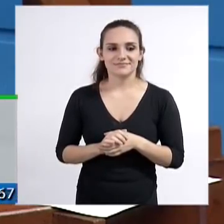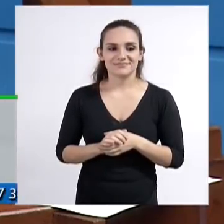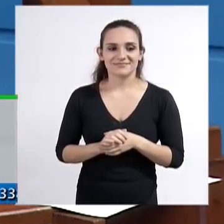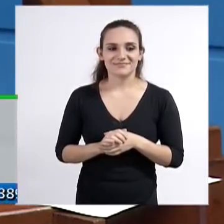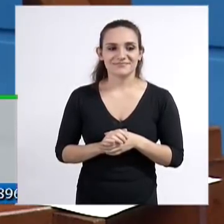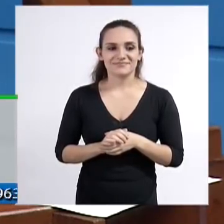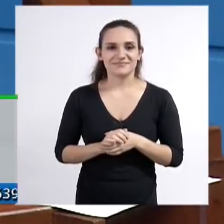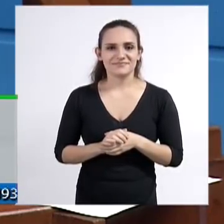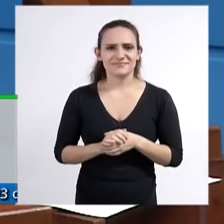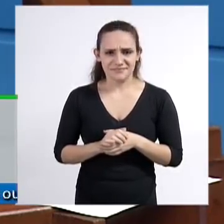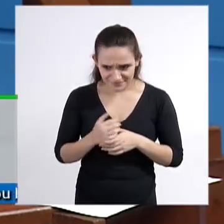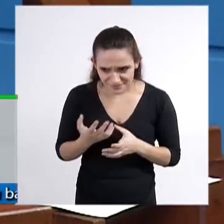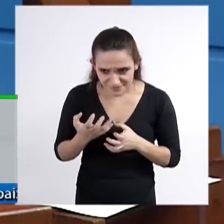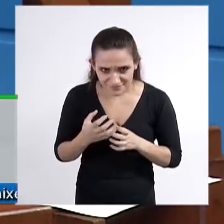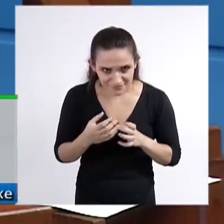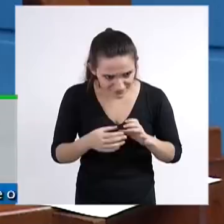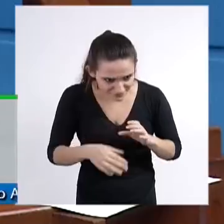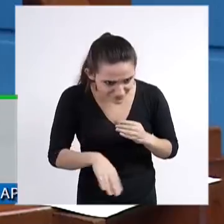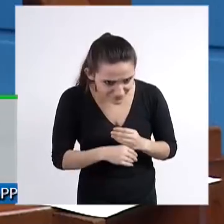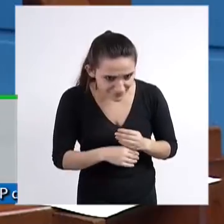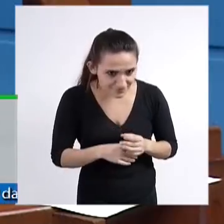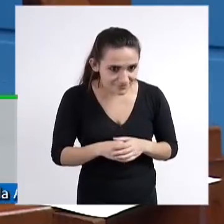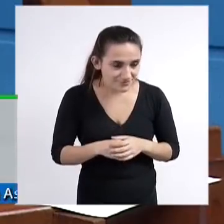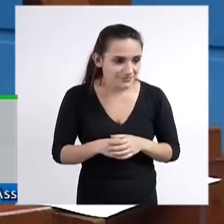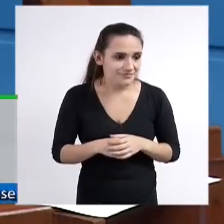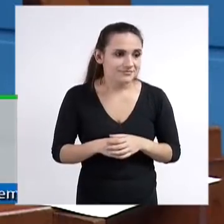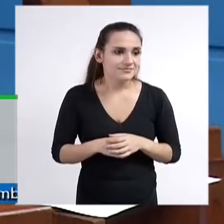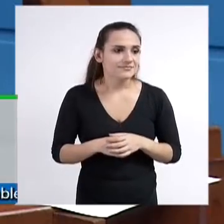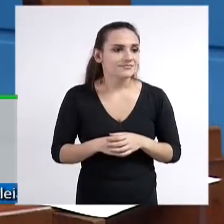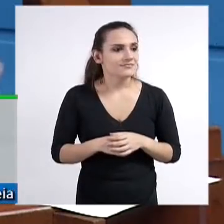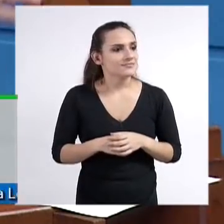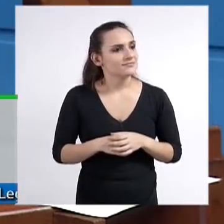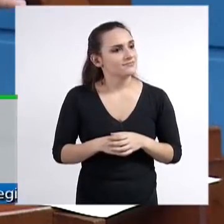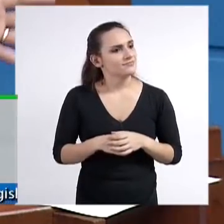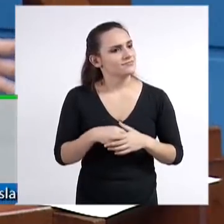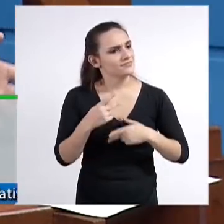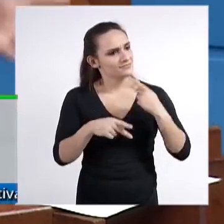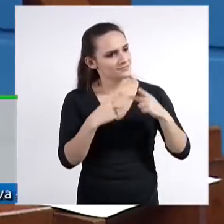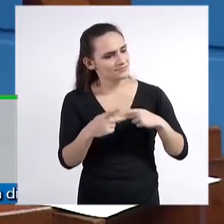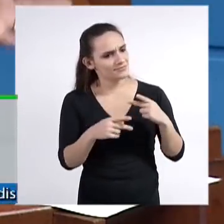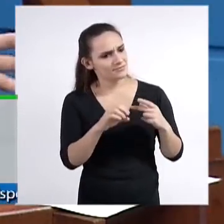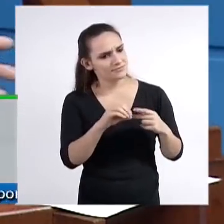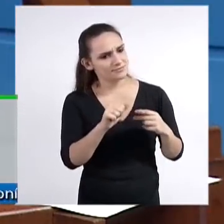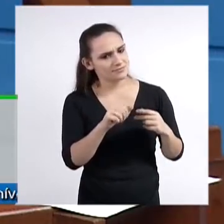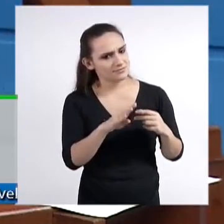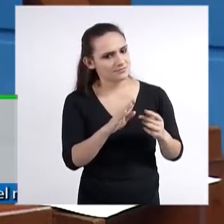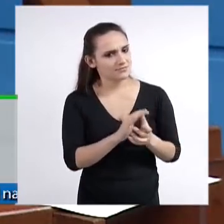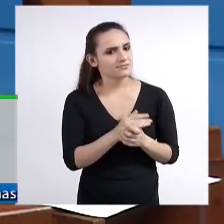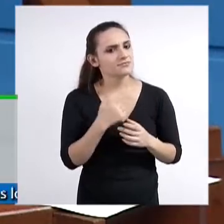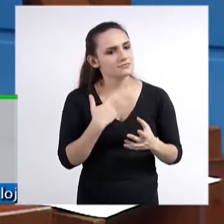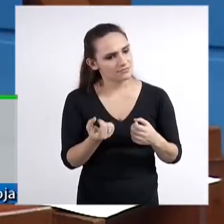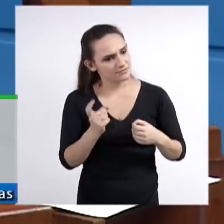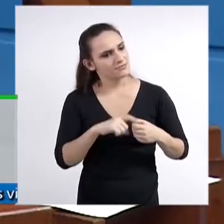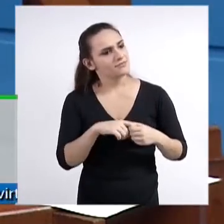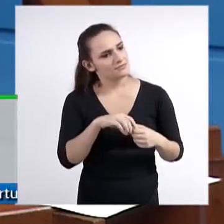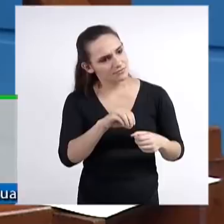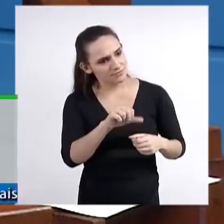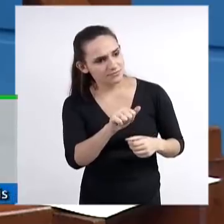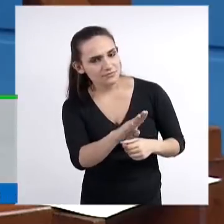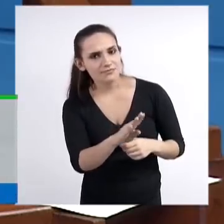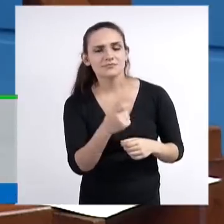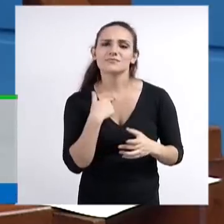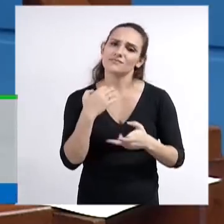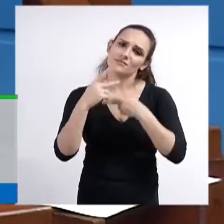Mas eu... Eu vou falar da reforma da Previdência, sair da OAB, vocês querem voltar da OAB. Eu quero voltar.